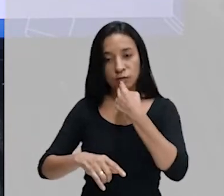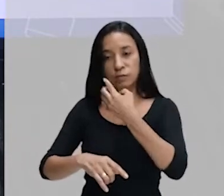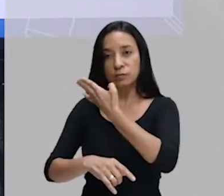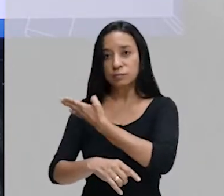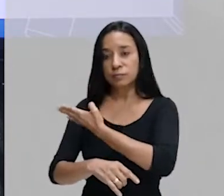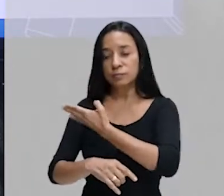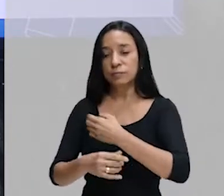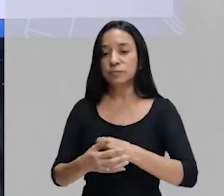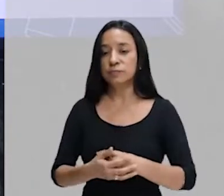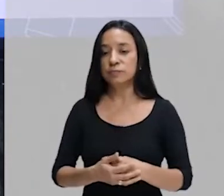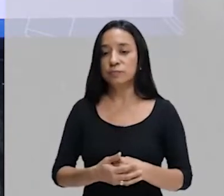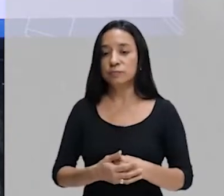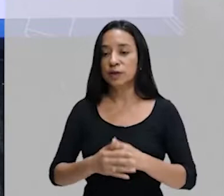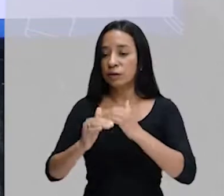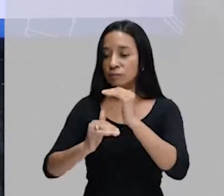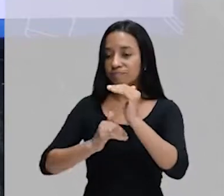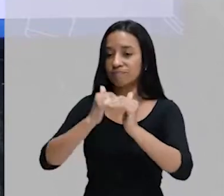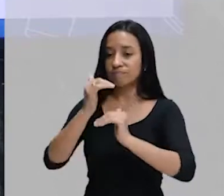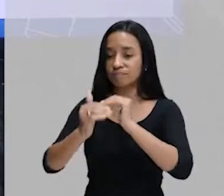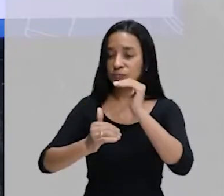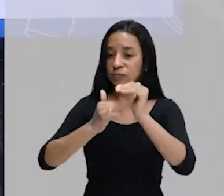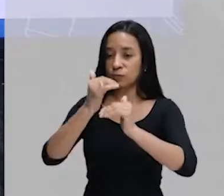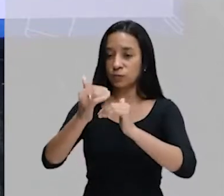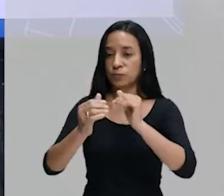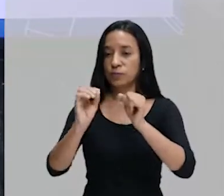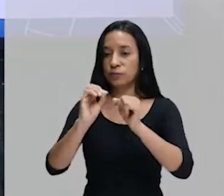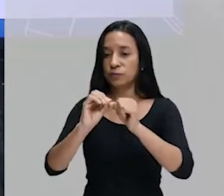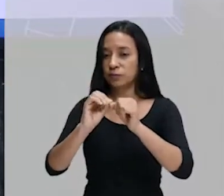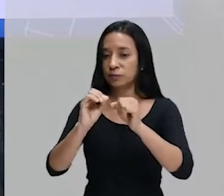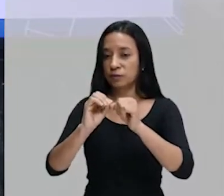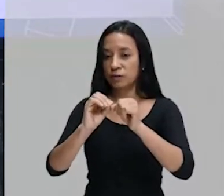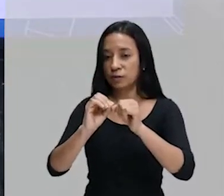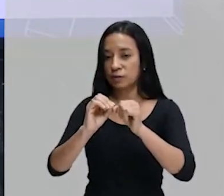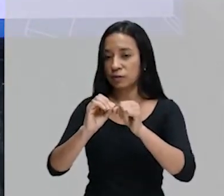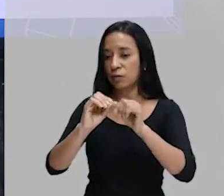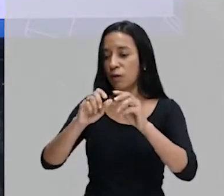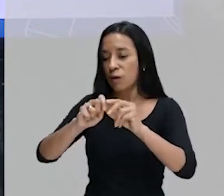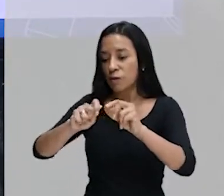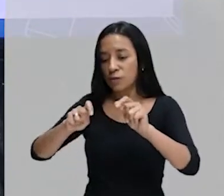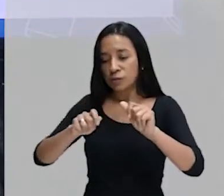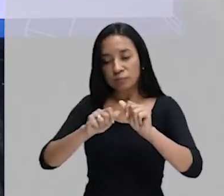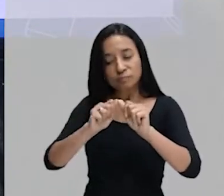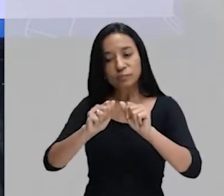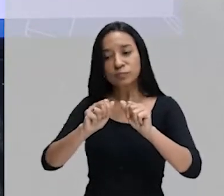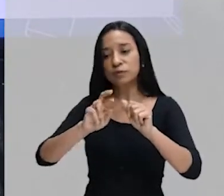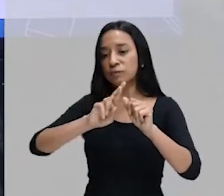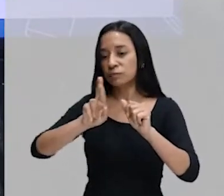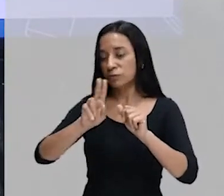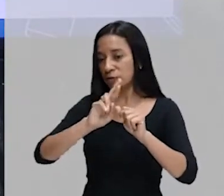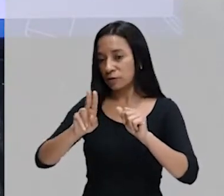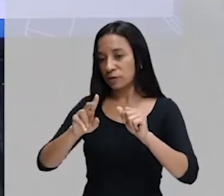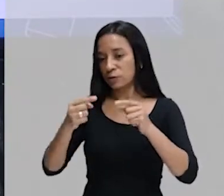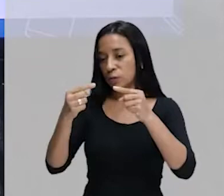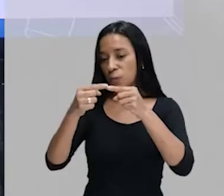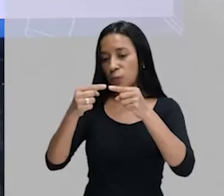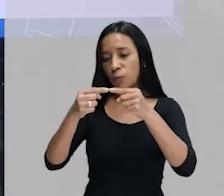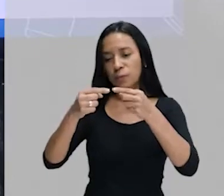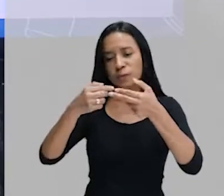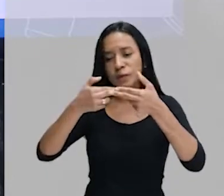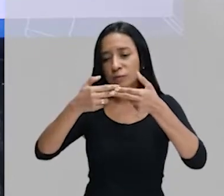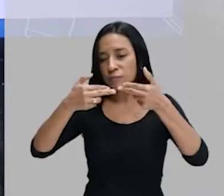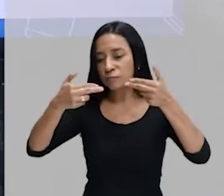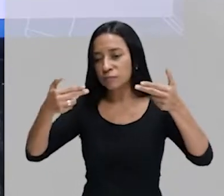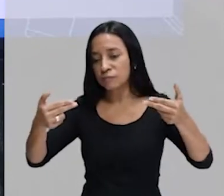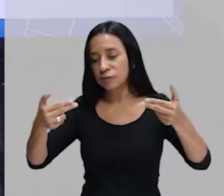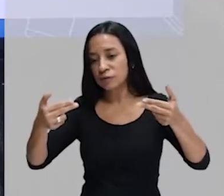Alabuela, né, elas desenvolveram uma cerâmica diferenciada. Tá? Então, elas combinaram